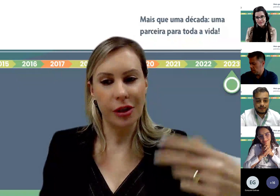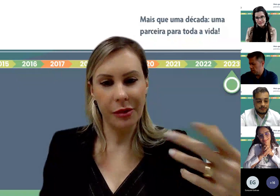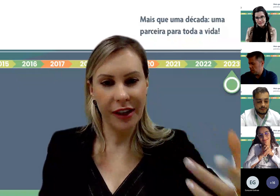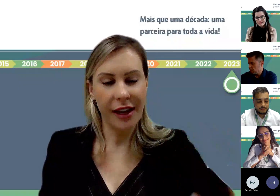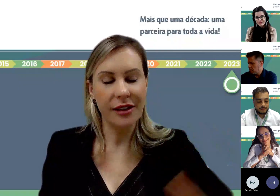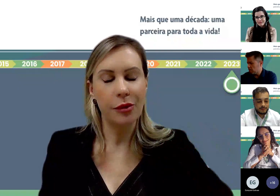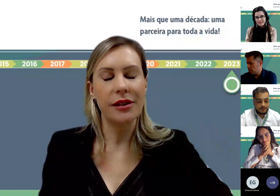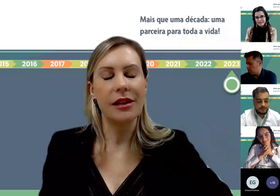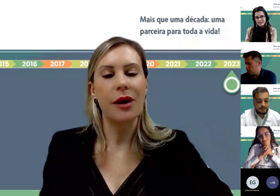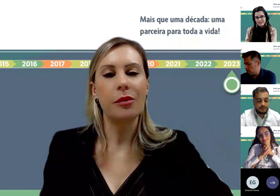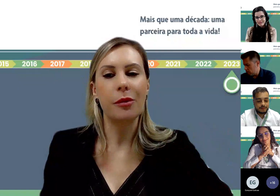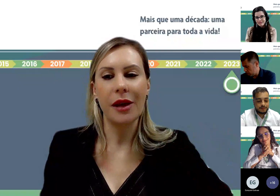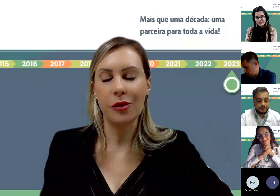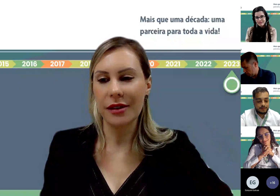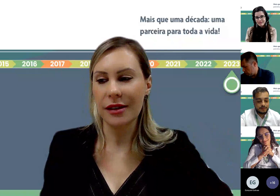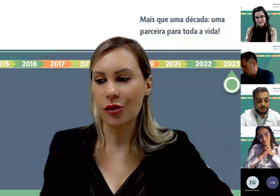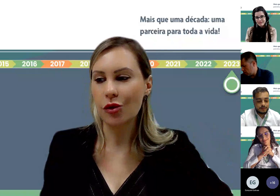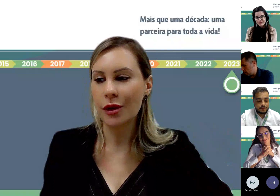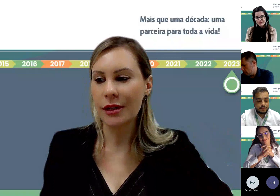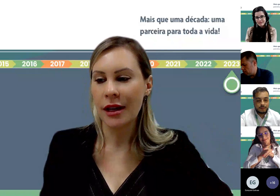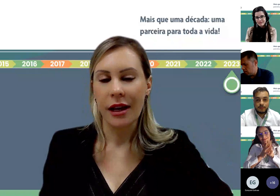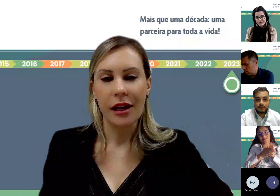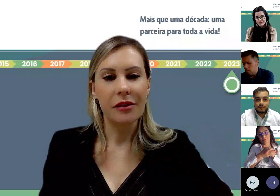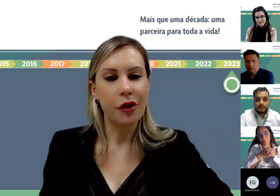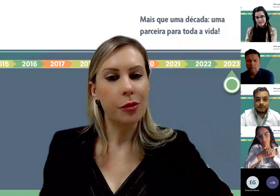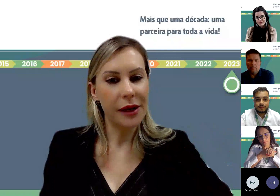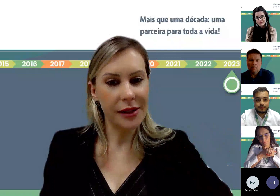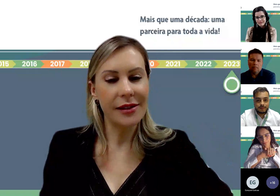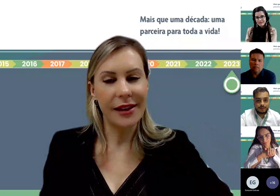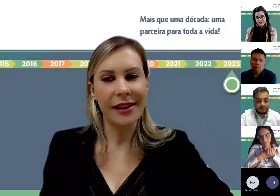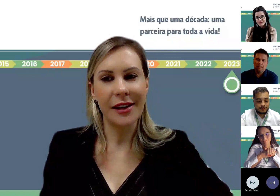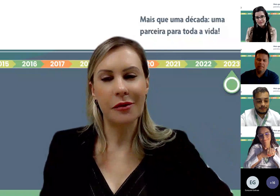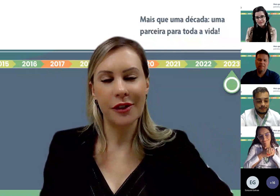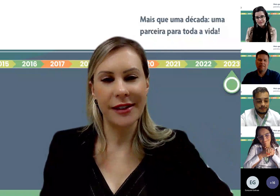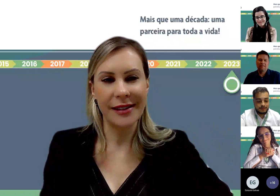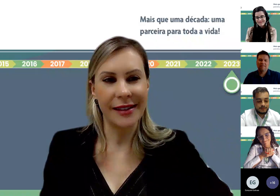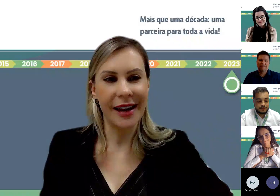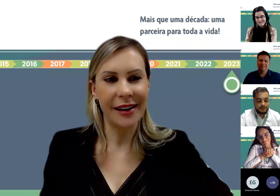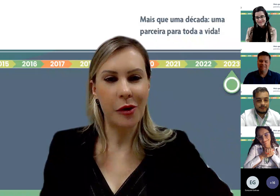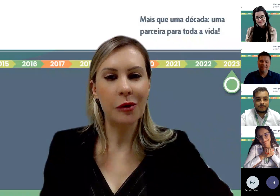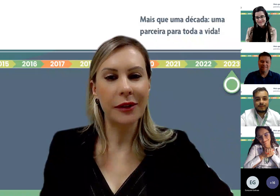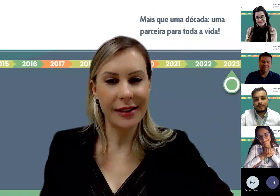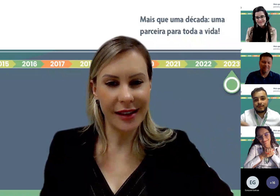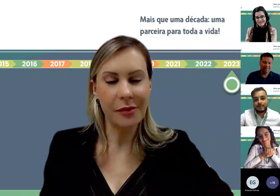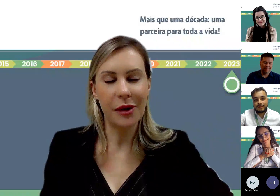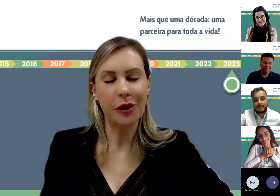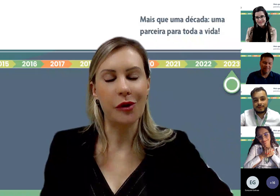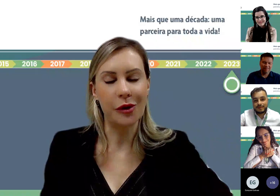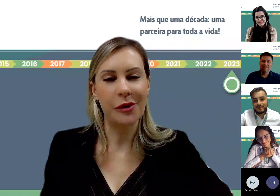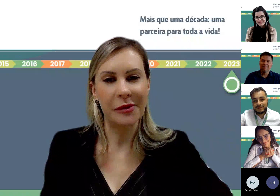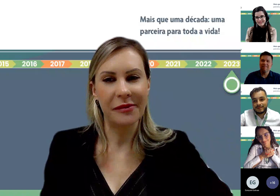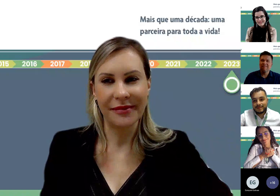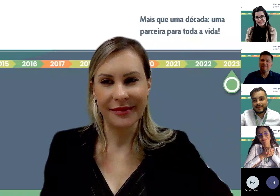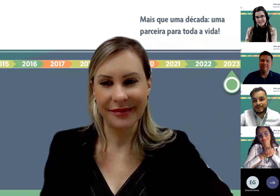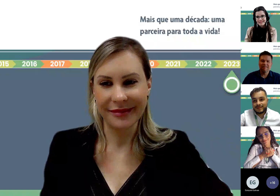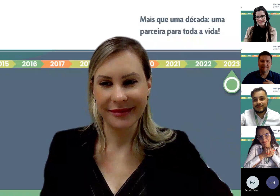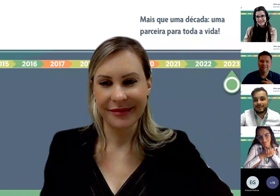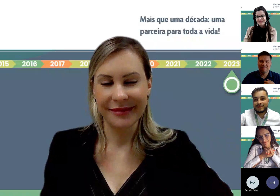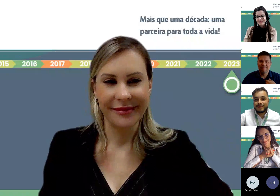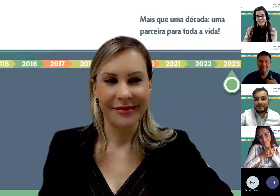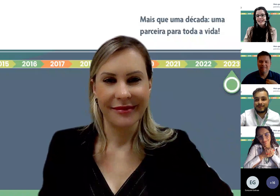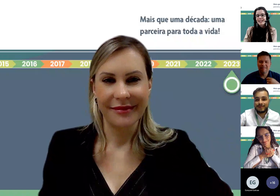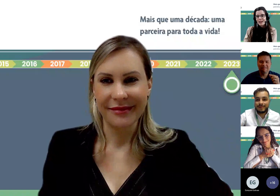a gente também vai estar à disposição aí por meio dos assessores, e foi um prazer estar aqui com vocês, tá? Contem sempre conosco.